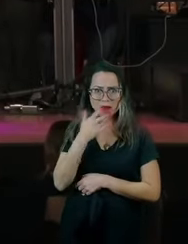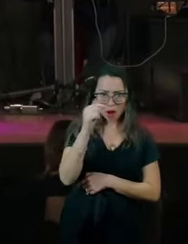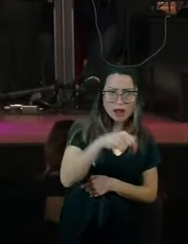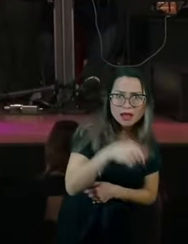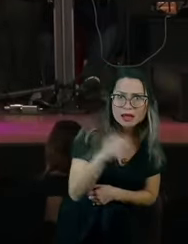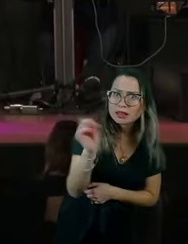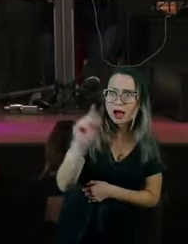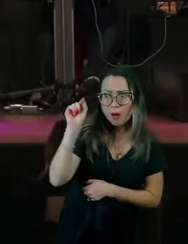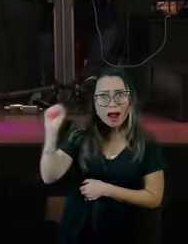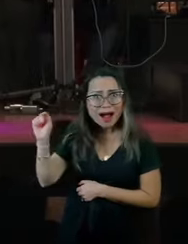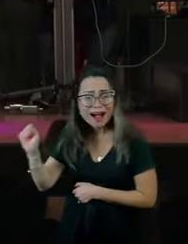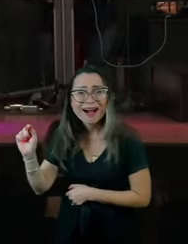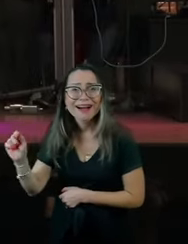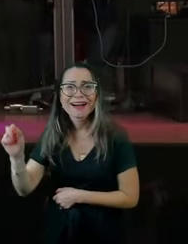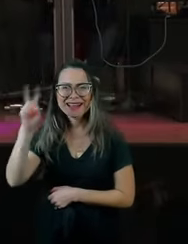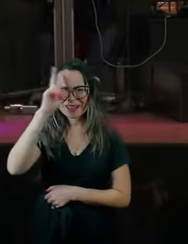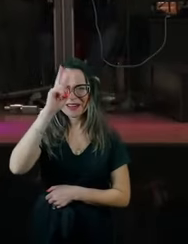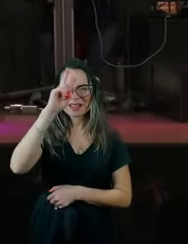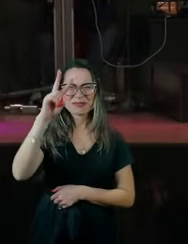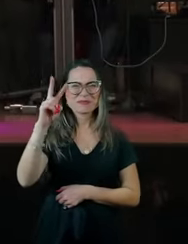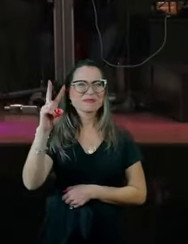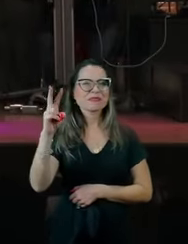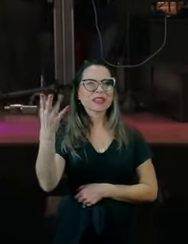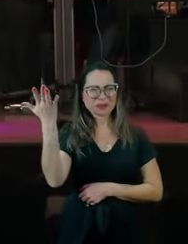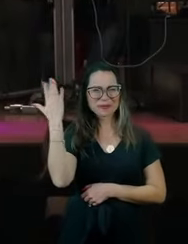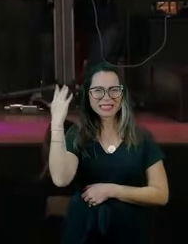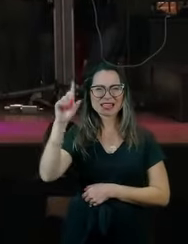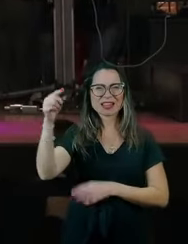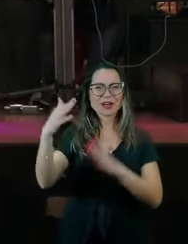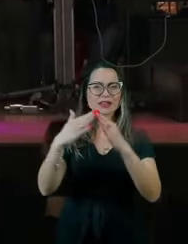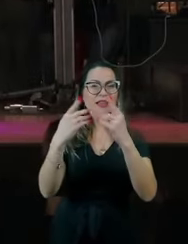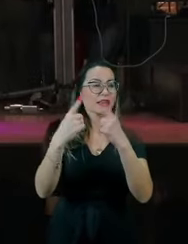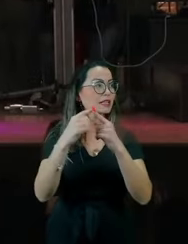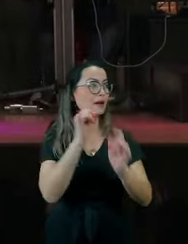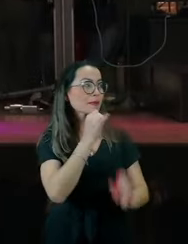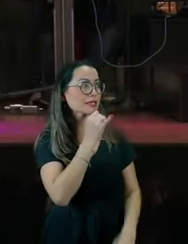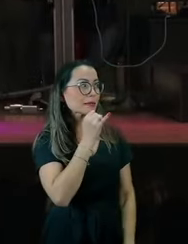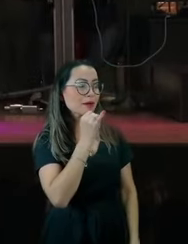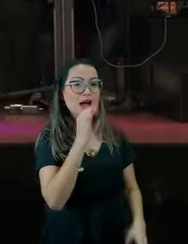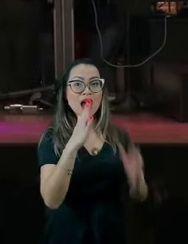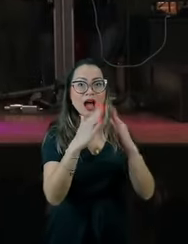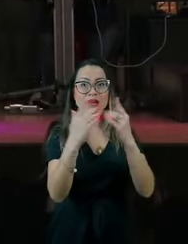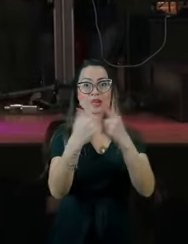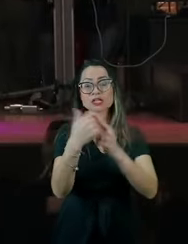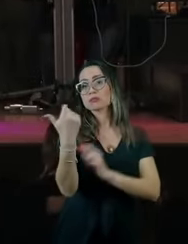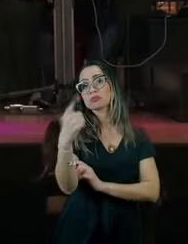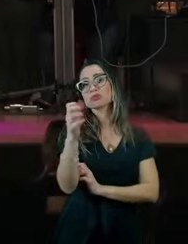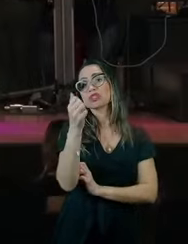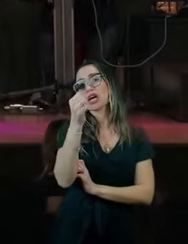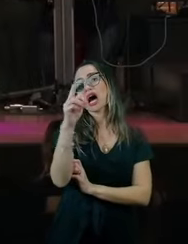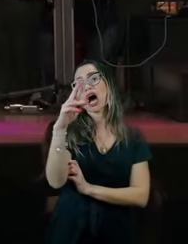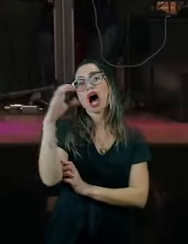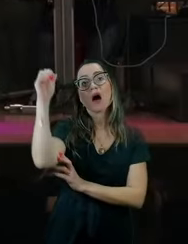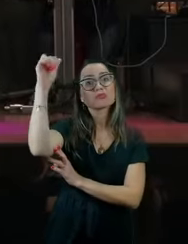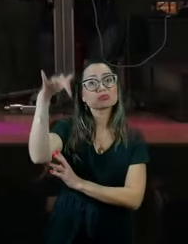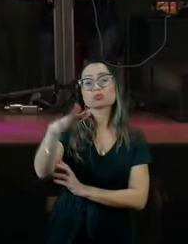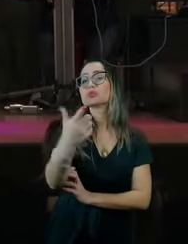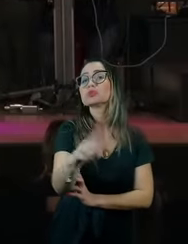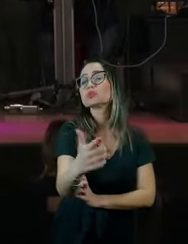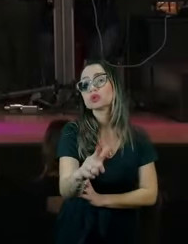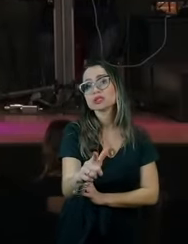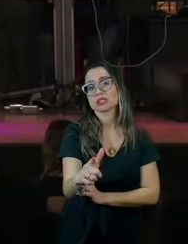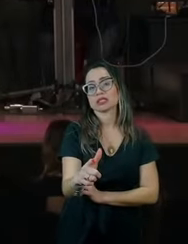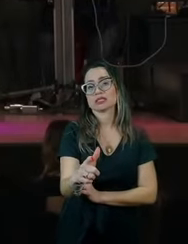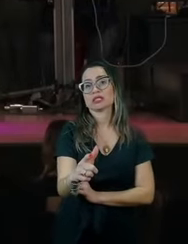que quando nos outros pavilhões que a gente tinha, a igreja não tinha ar-condicionado, eles já tinham. Eu falei para o Thelmo, nós vamos acabar essa